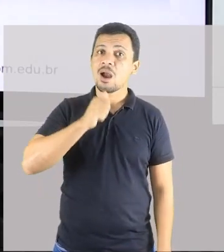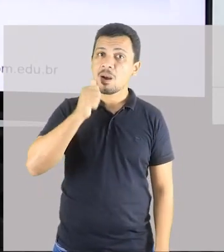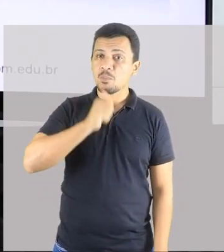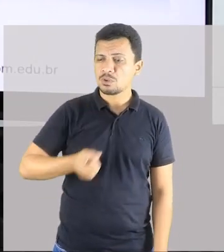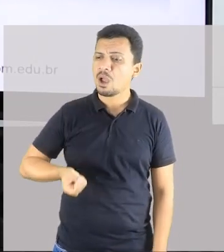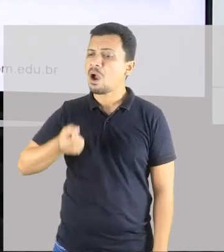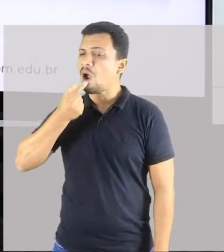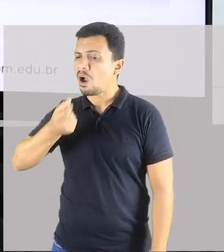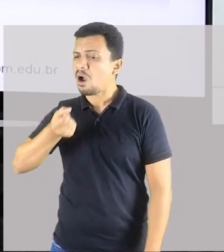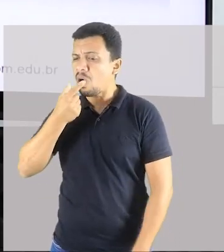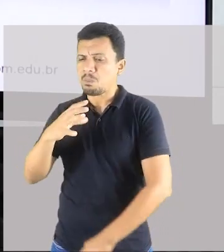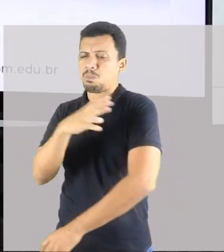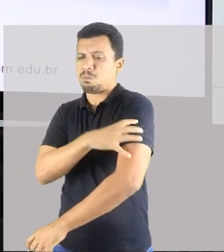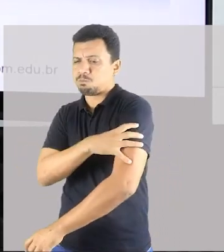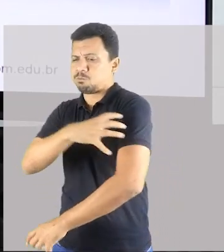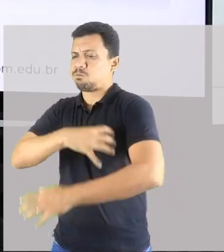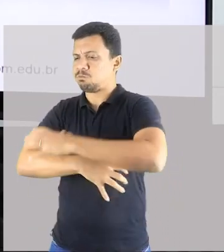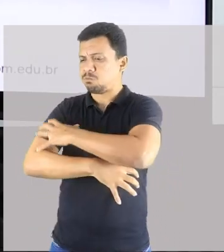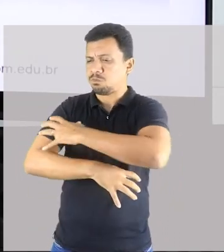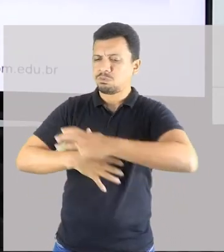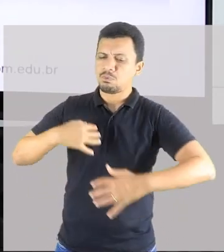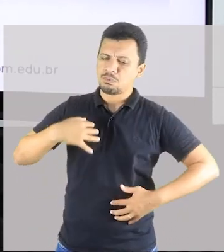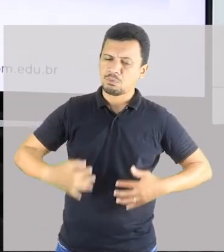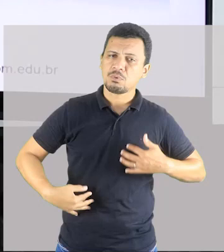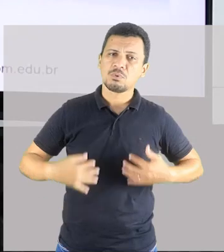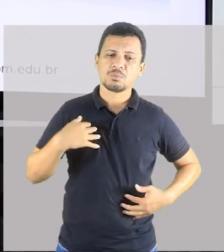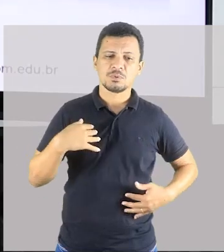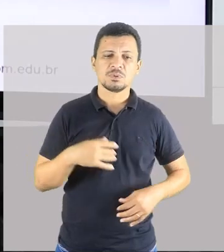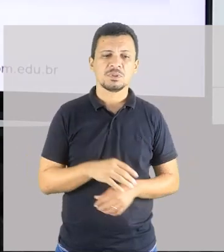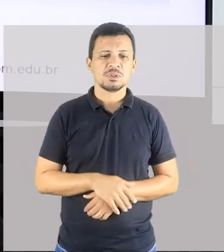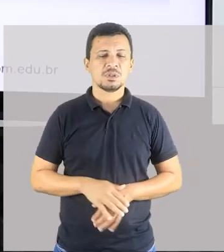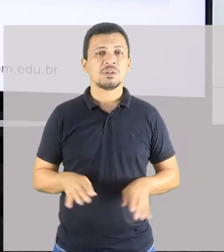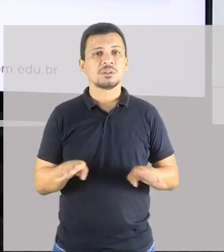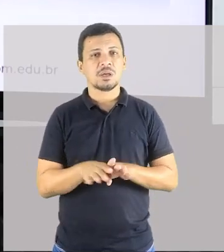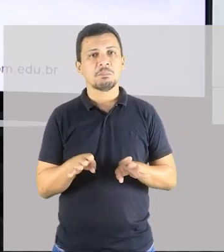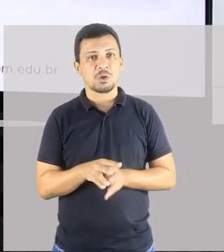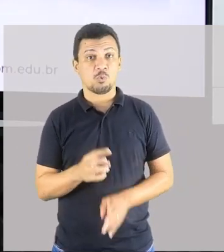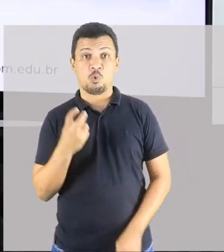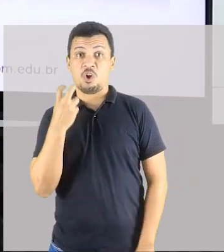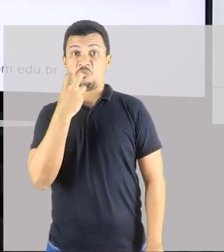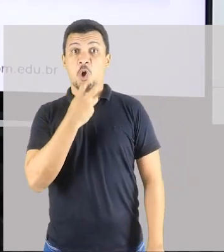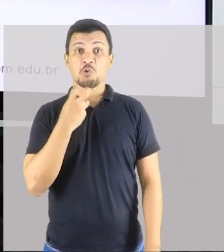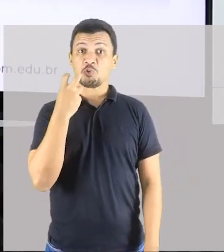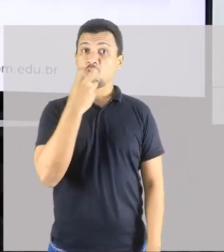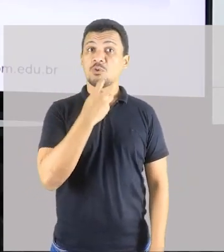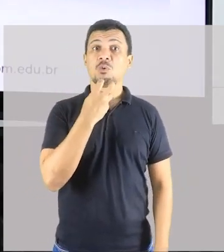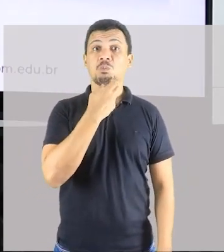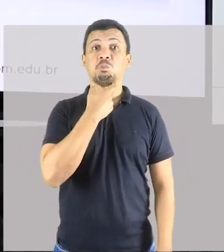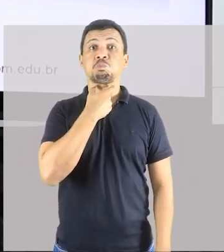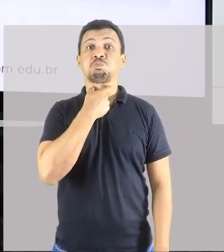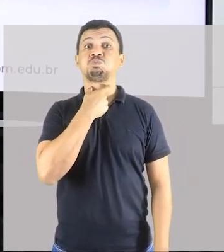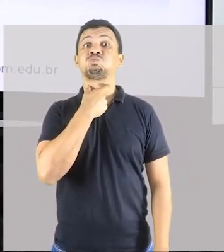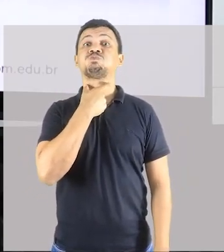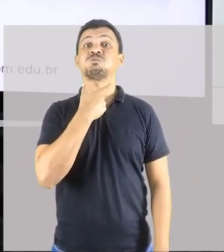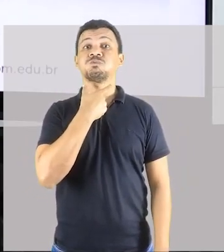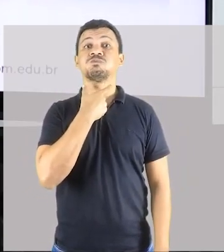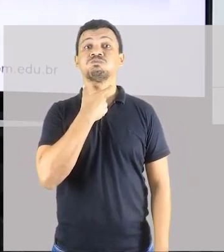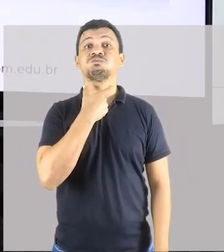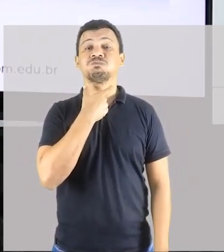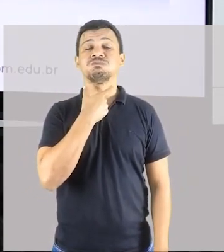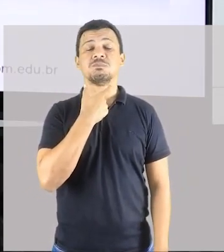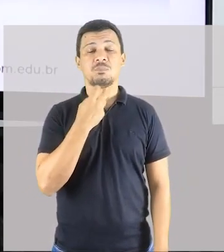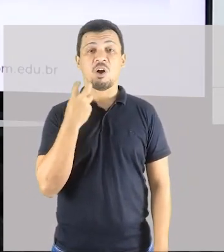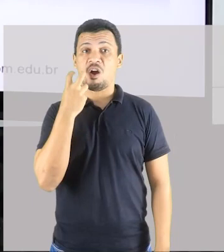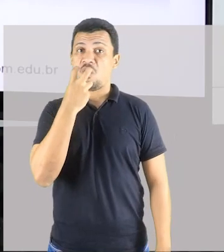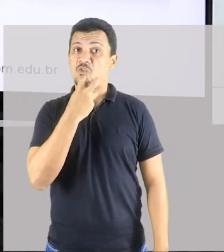uso dessa substância, ela começa a ter uma masculinização. Ela vai ter engrossamento da voz, porque a testosterona vai hipertrofiar